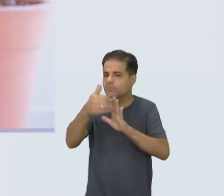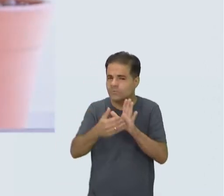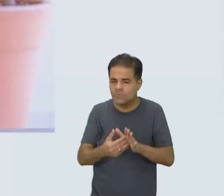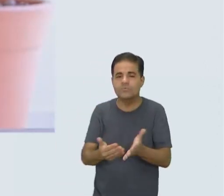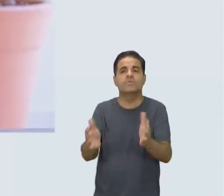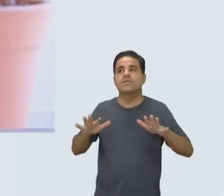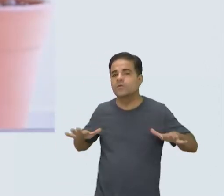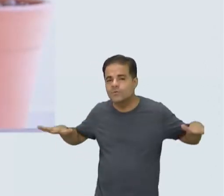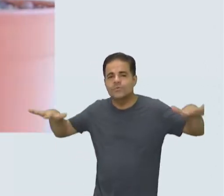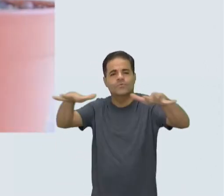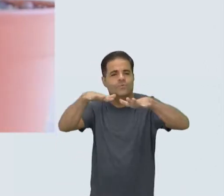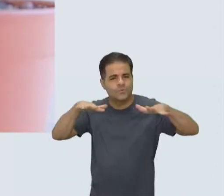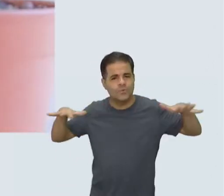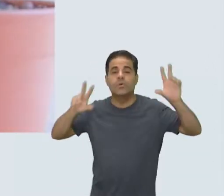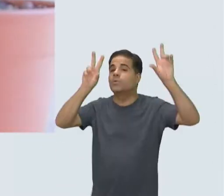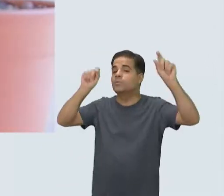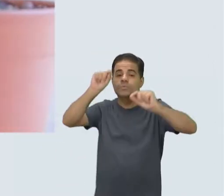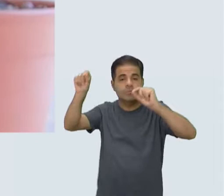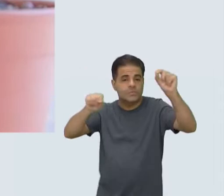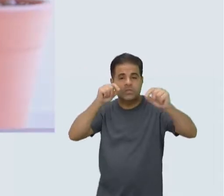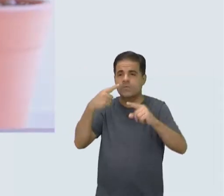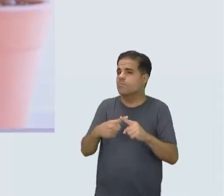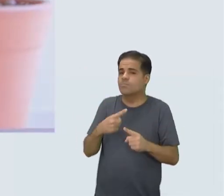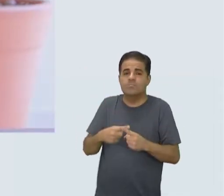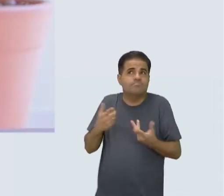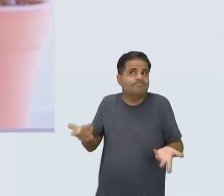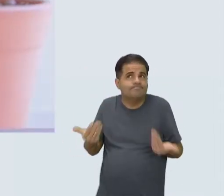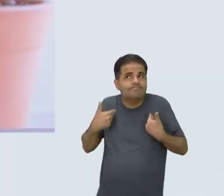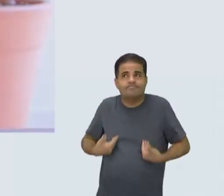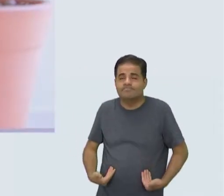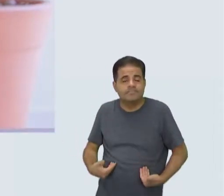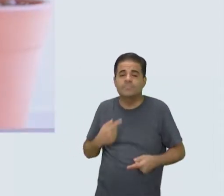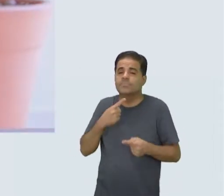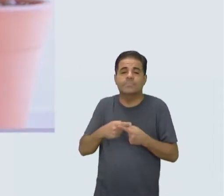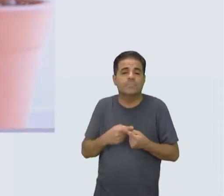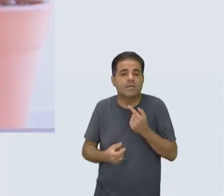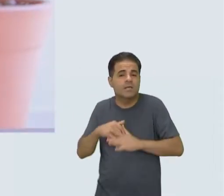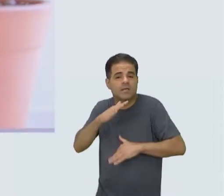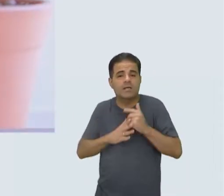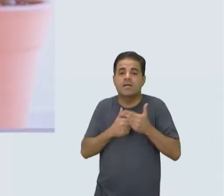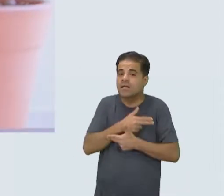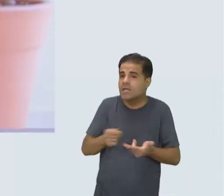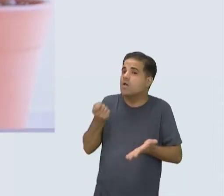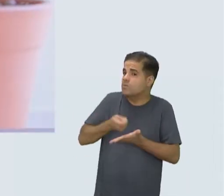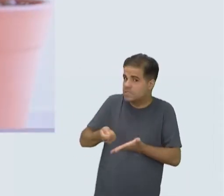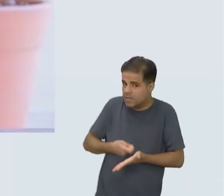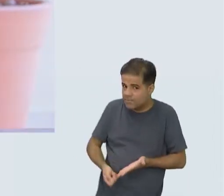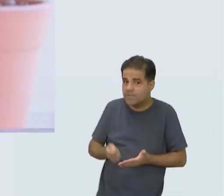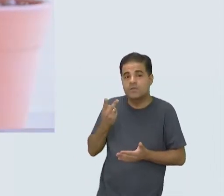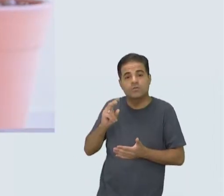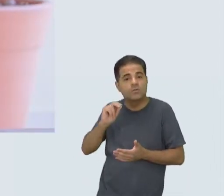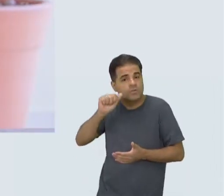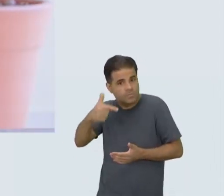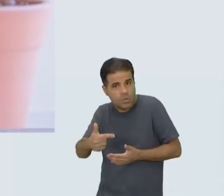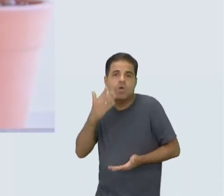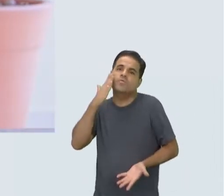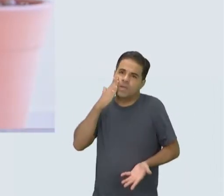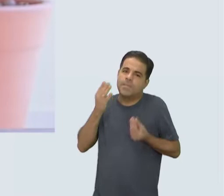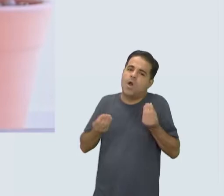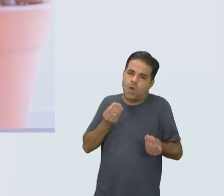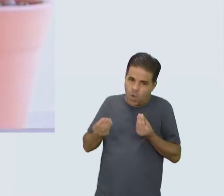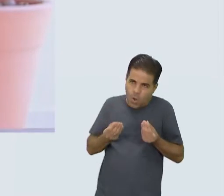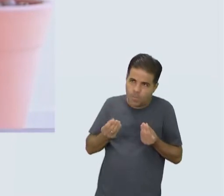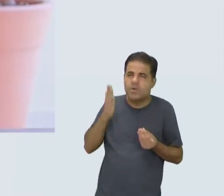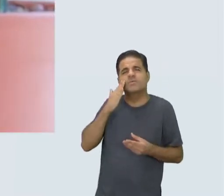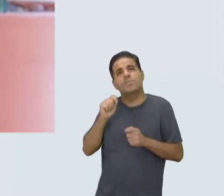estar em torno da sua razão. Por que eu criei o Apenas Ana? Porque eu queria espalhar coisas boas por aí. Eu escrevi isso em 2012. Eu sabia como? Eu sabia